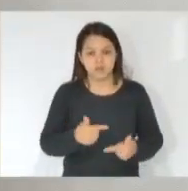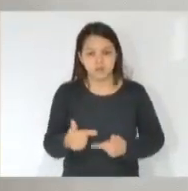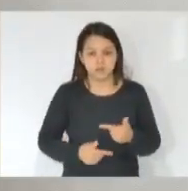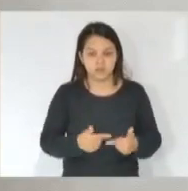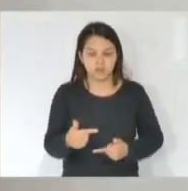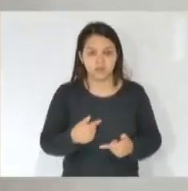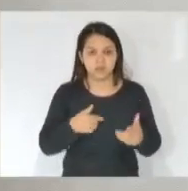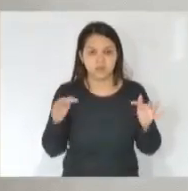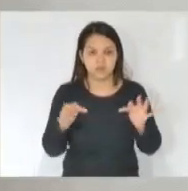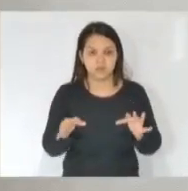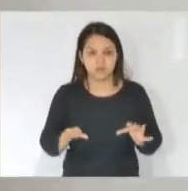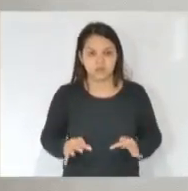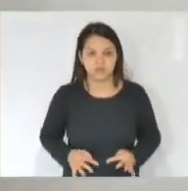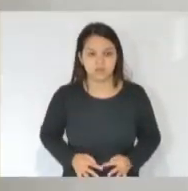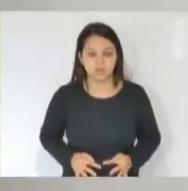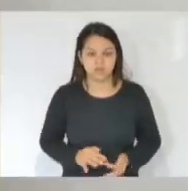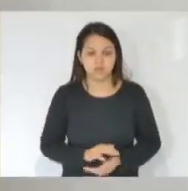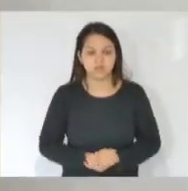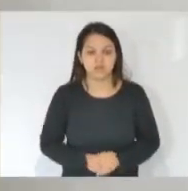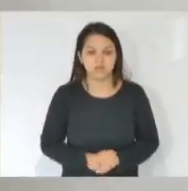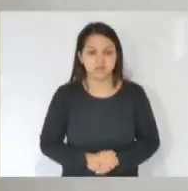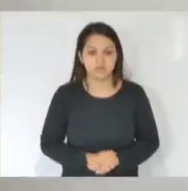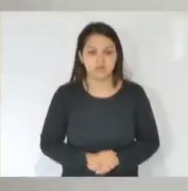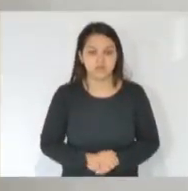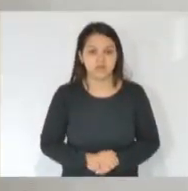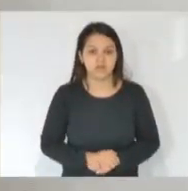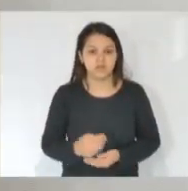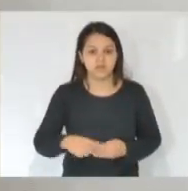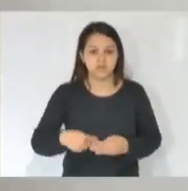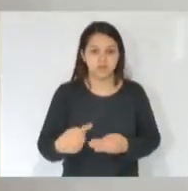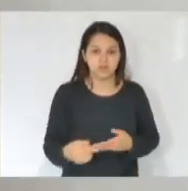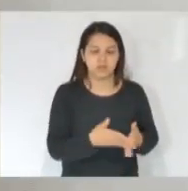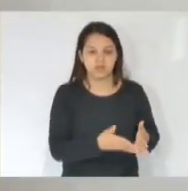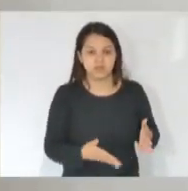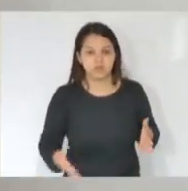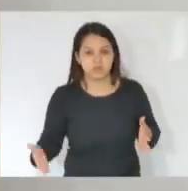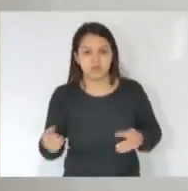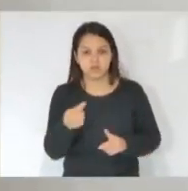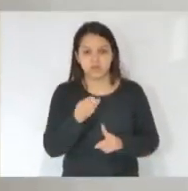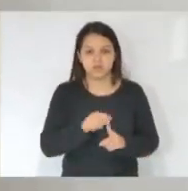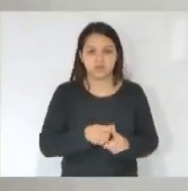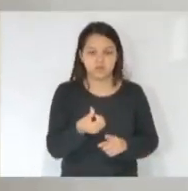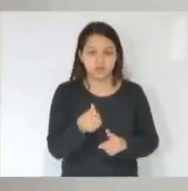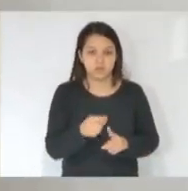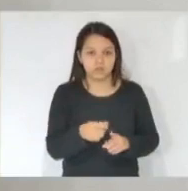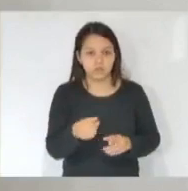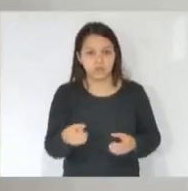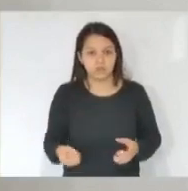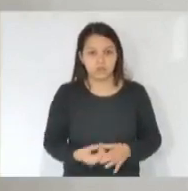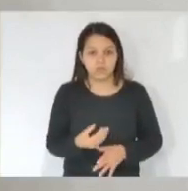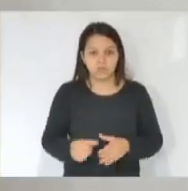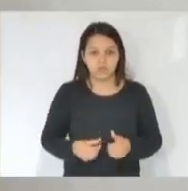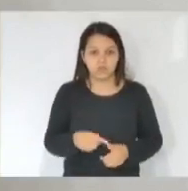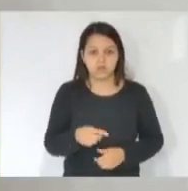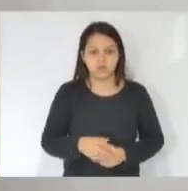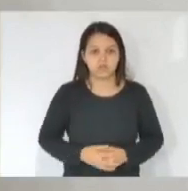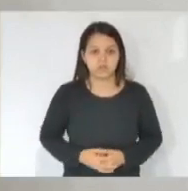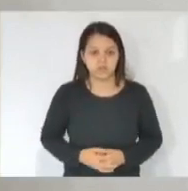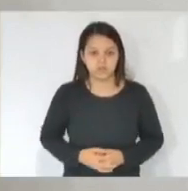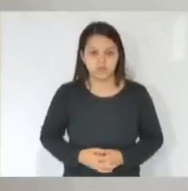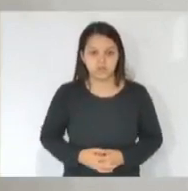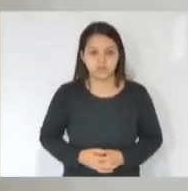aqui para esse próximo semestre, que seja um semestre produtivo e de muito trabalho para todos nós. Mas, senhores,